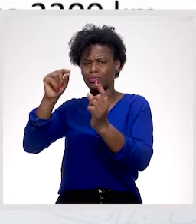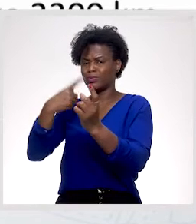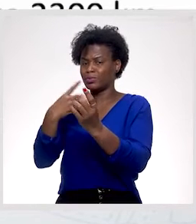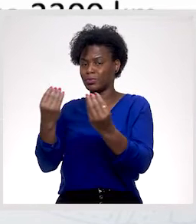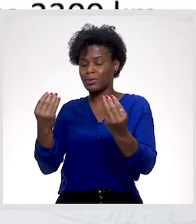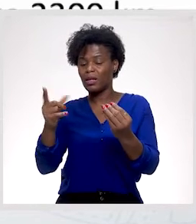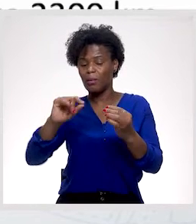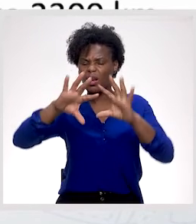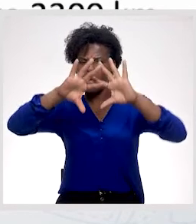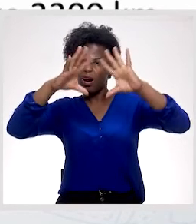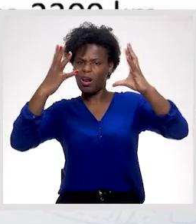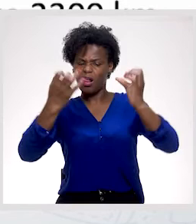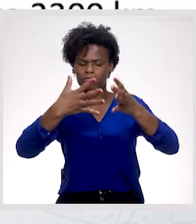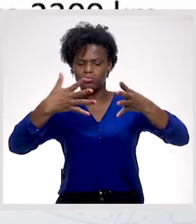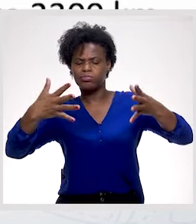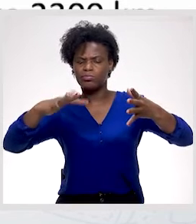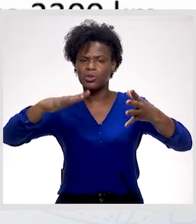de aproximadamente